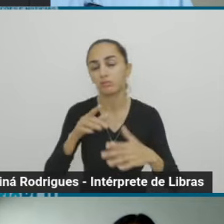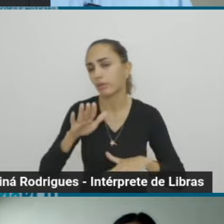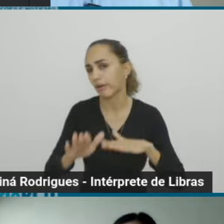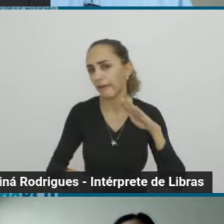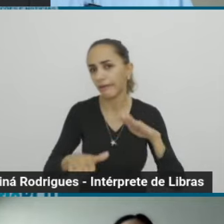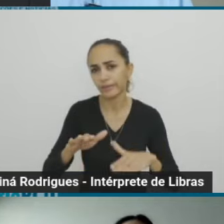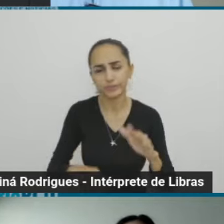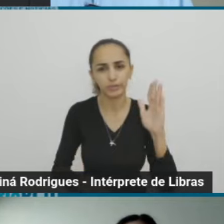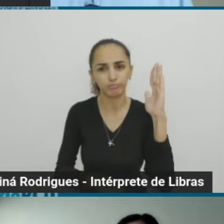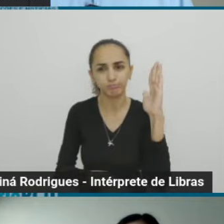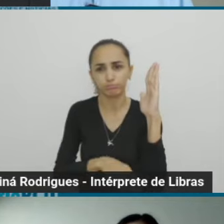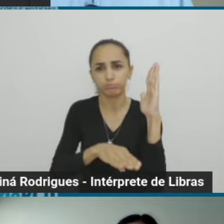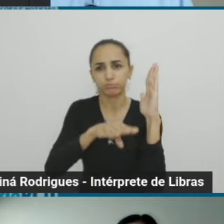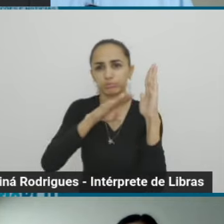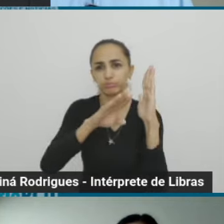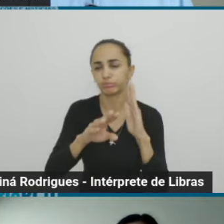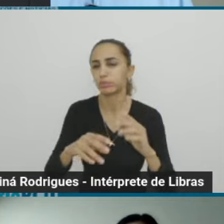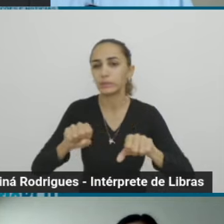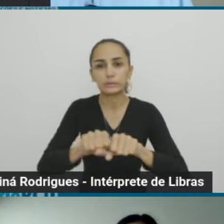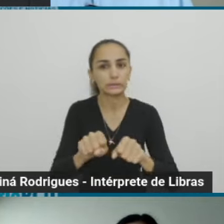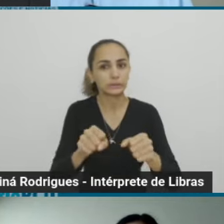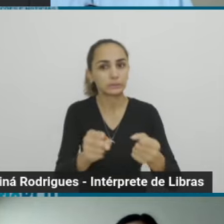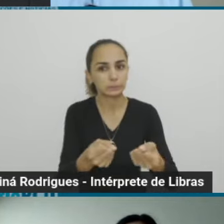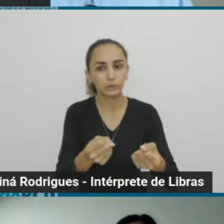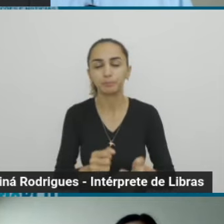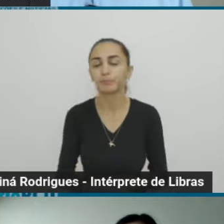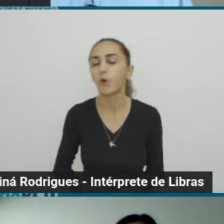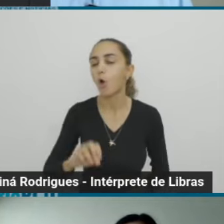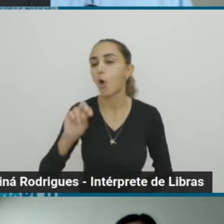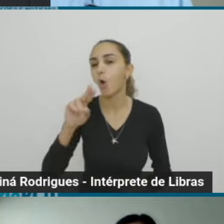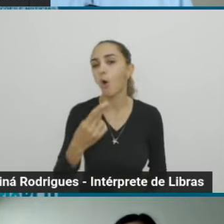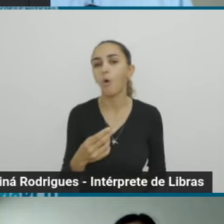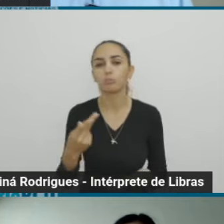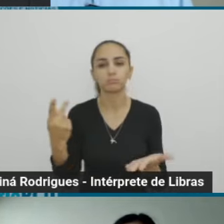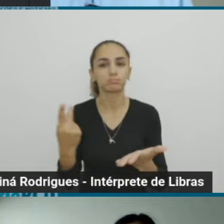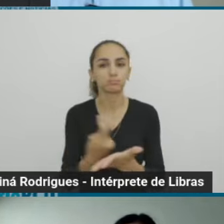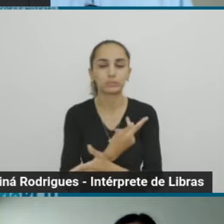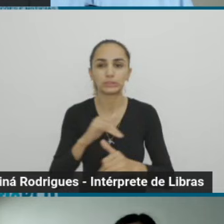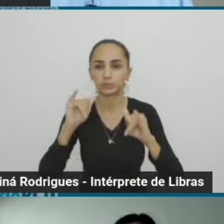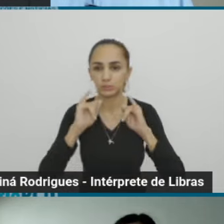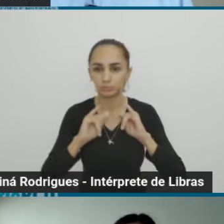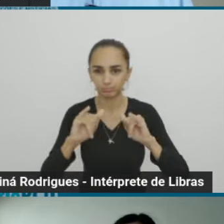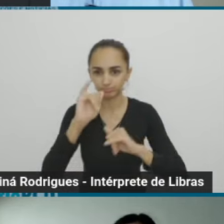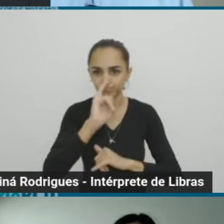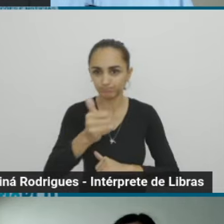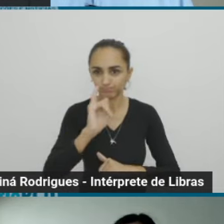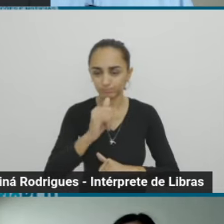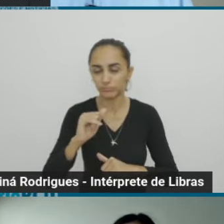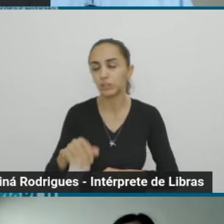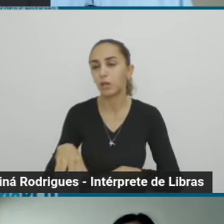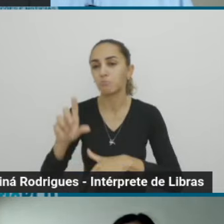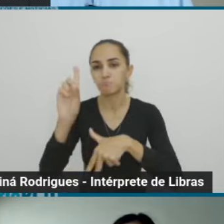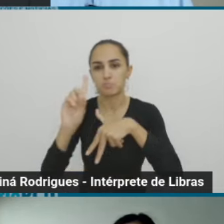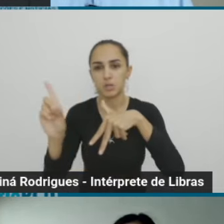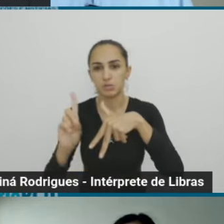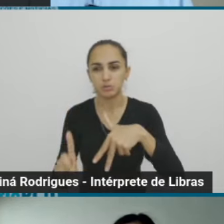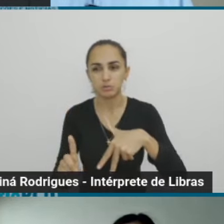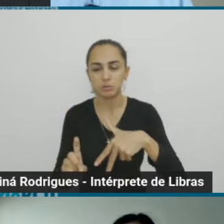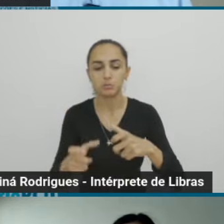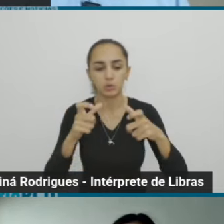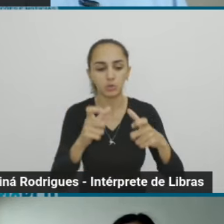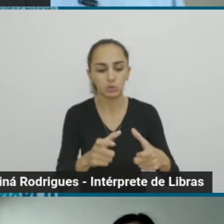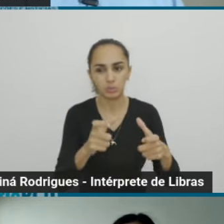funciona, é o erro em uma determinada informação que acaba colocando a pessoa com deficiência em uma sala de